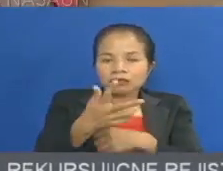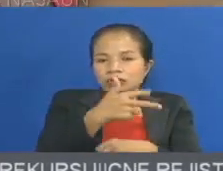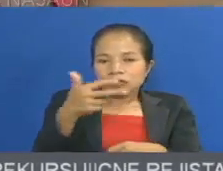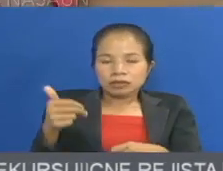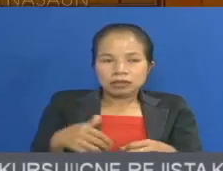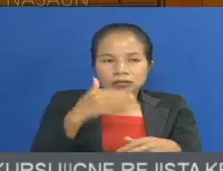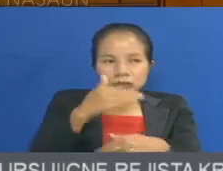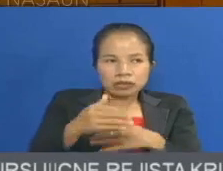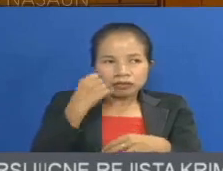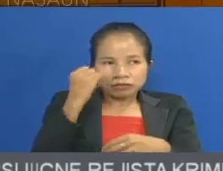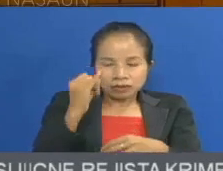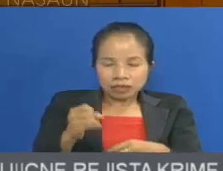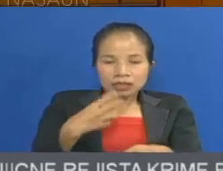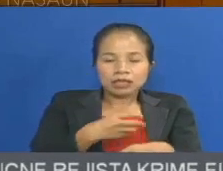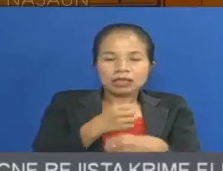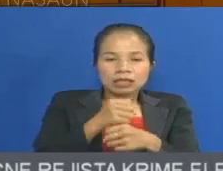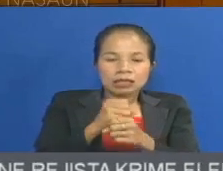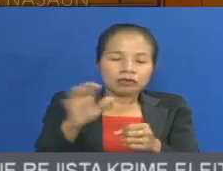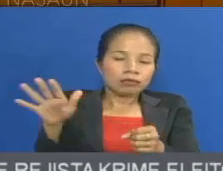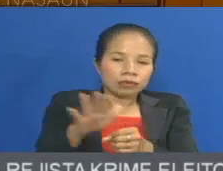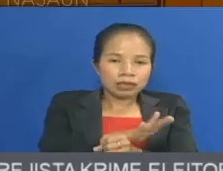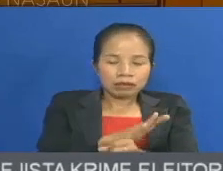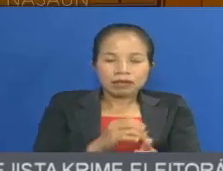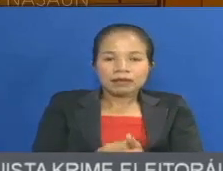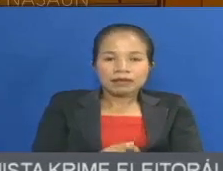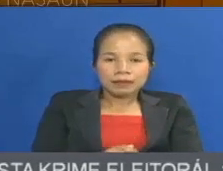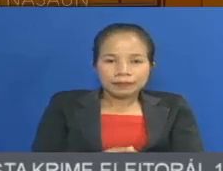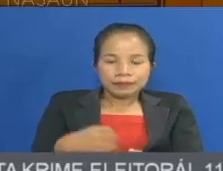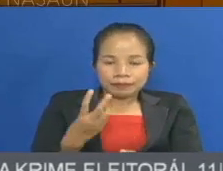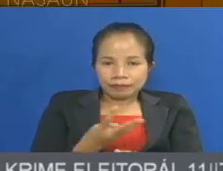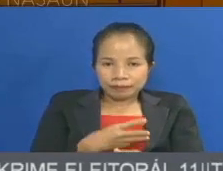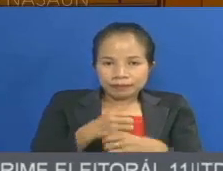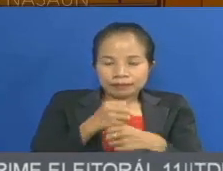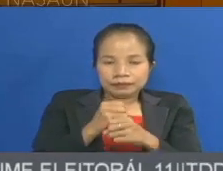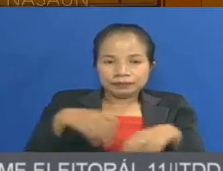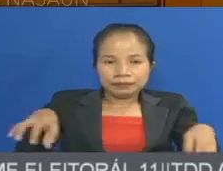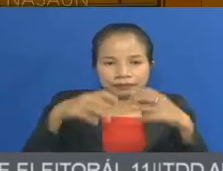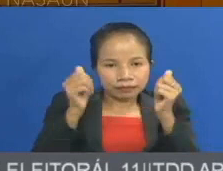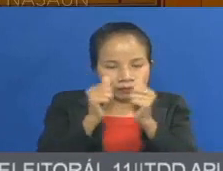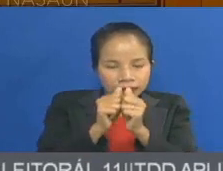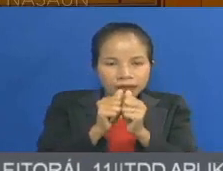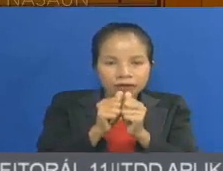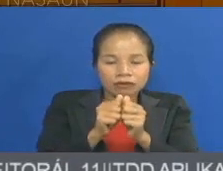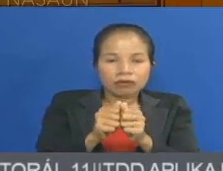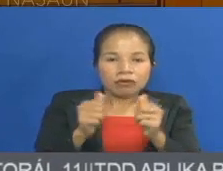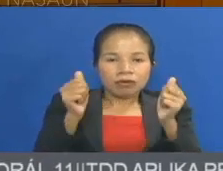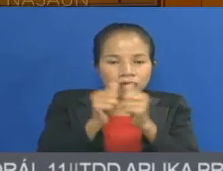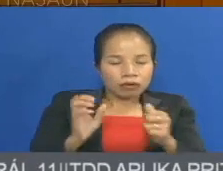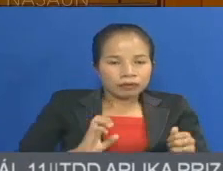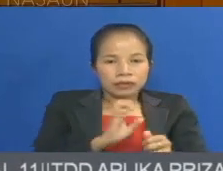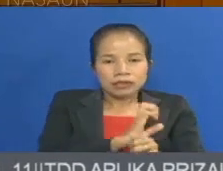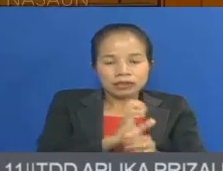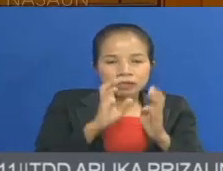Processo de investigação eta concluiona e eta se halo coordenação ho embaixada Indonésia